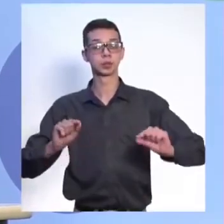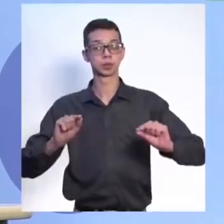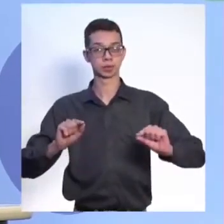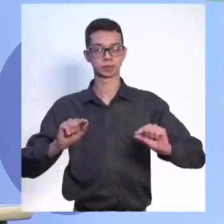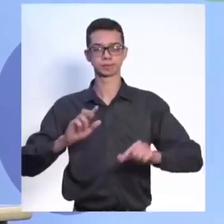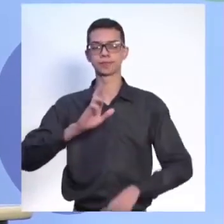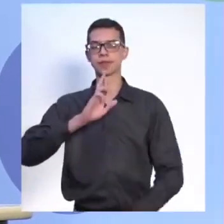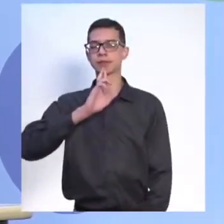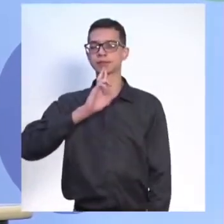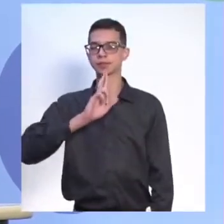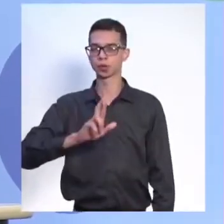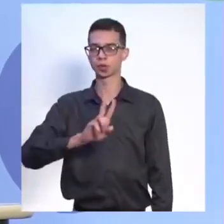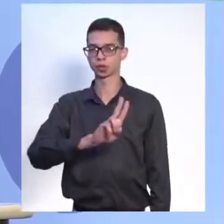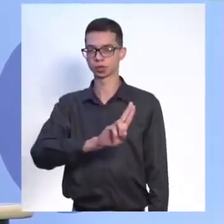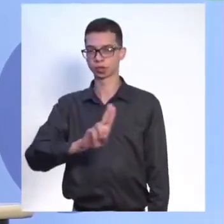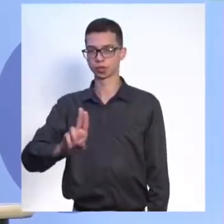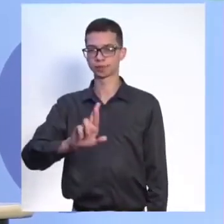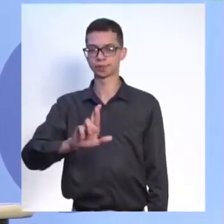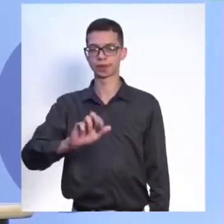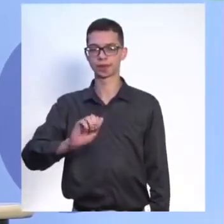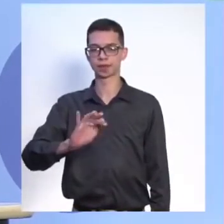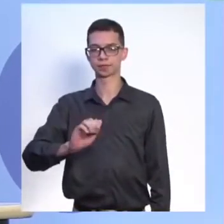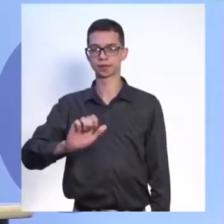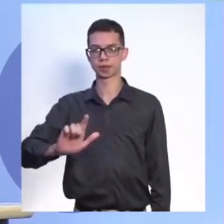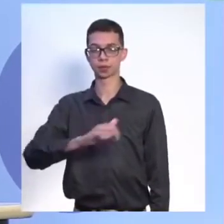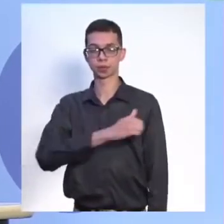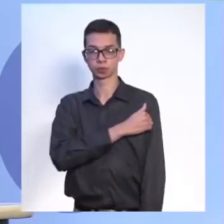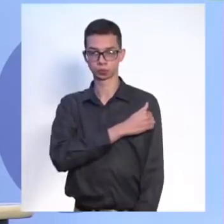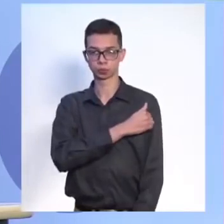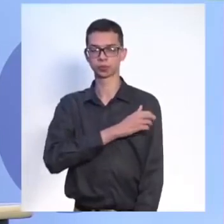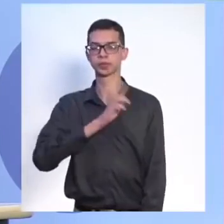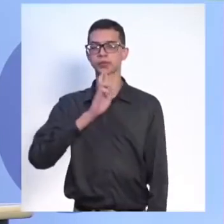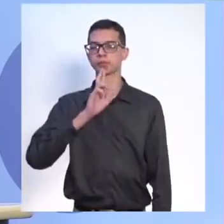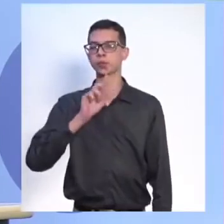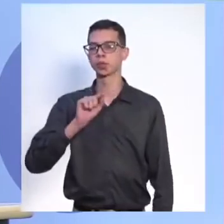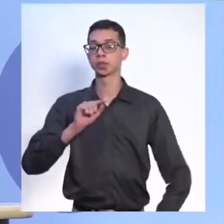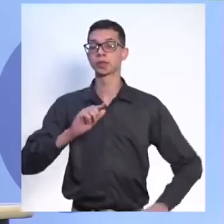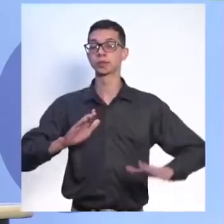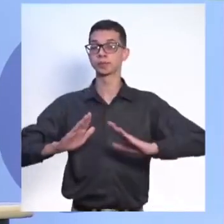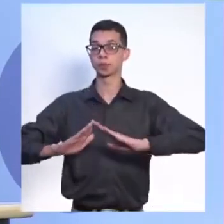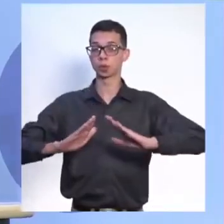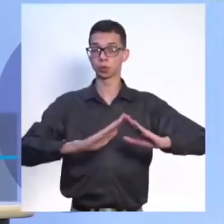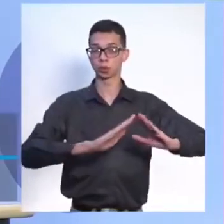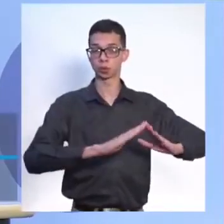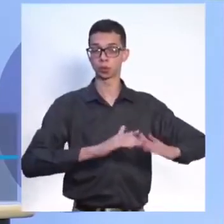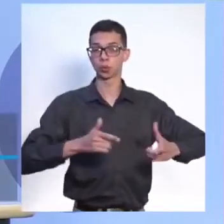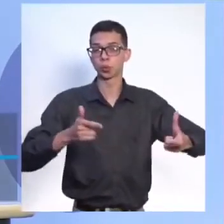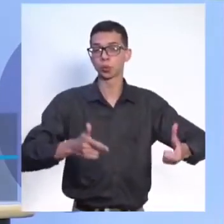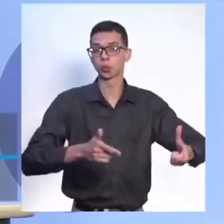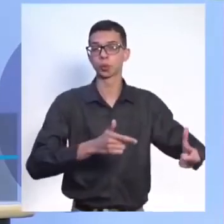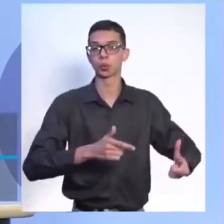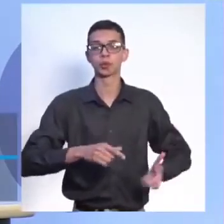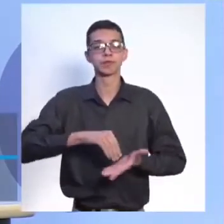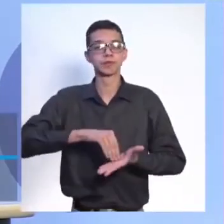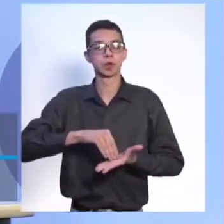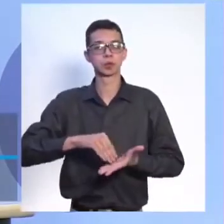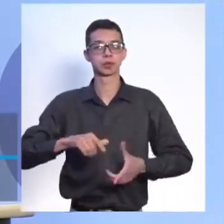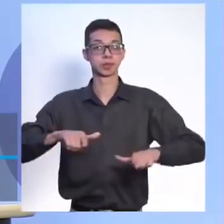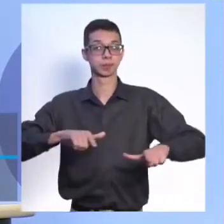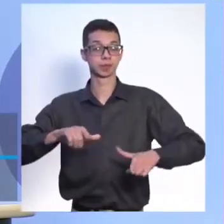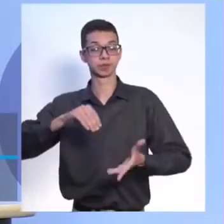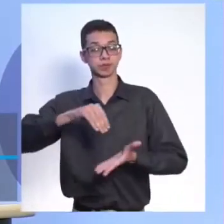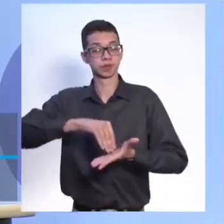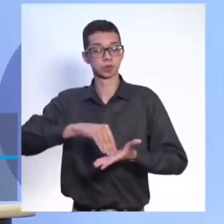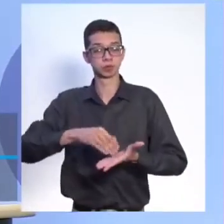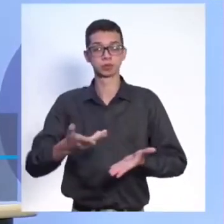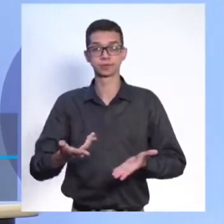aluno Rafael e diz assim: a falta de moradias, a falta de emprego, pois sem emprego as pessoas não teriam